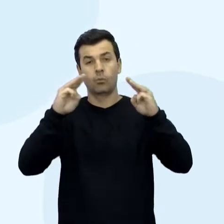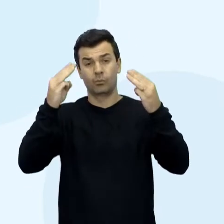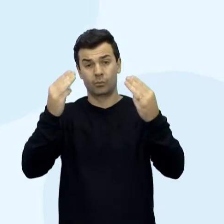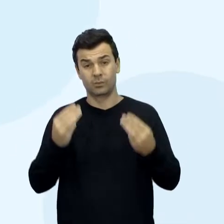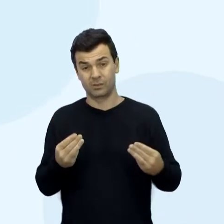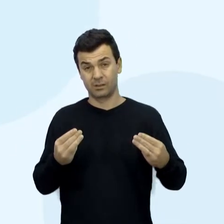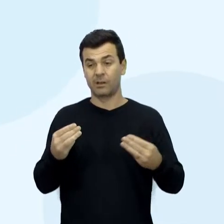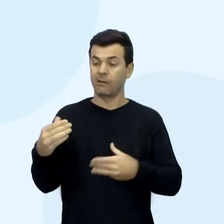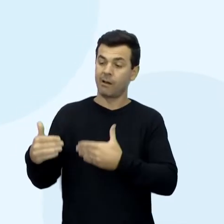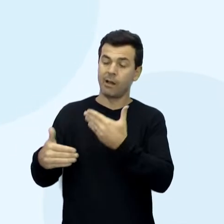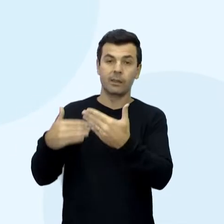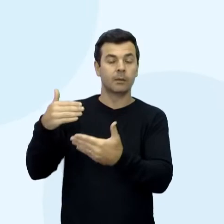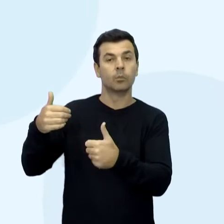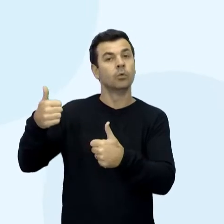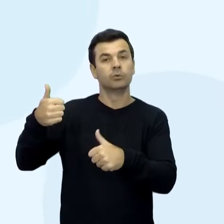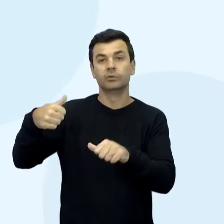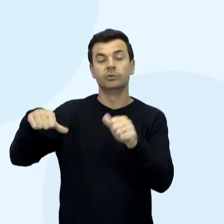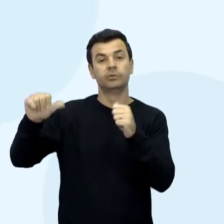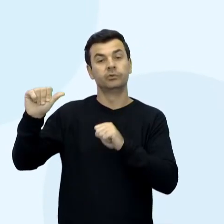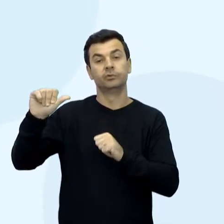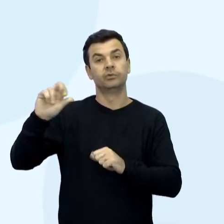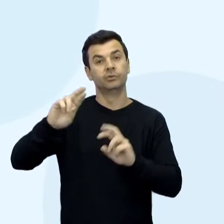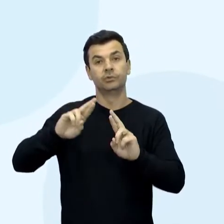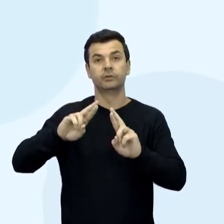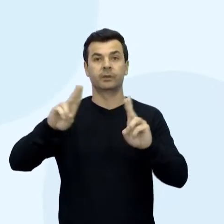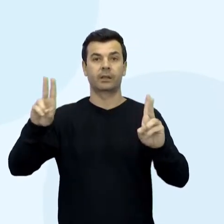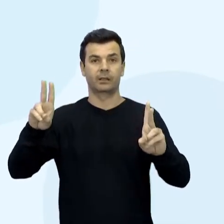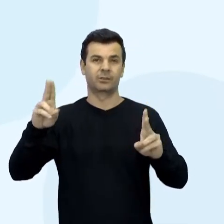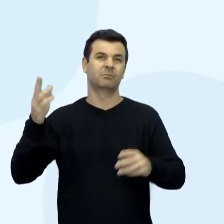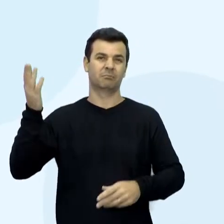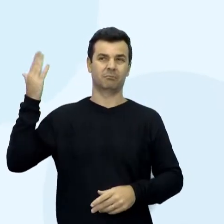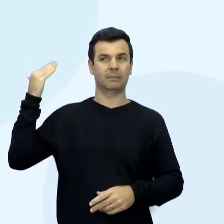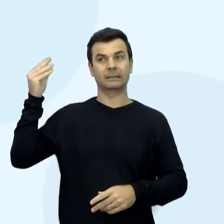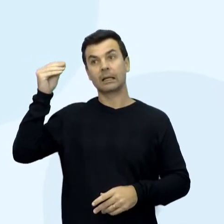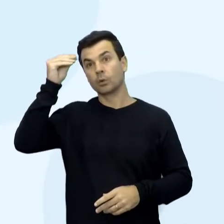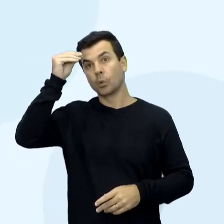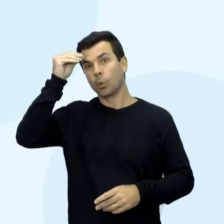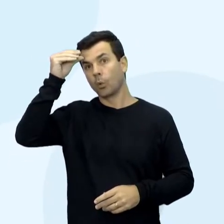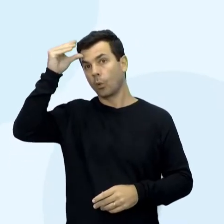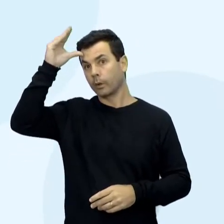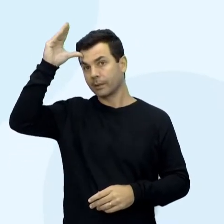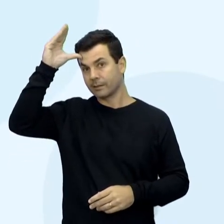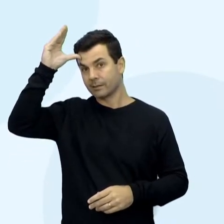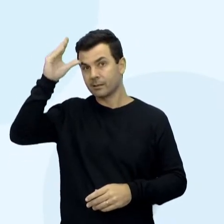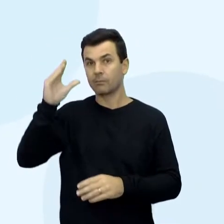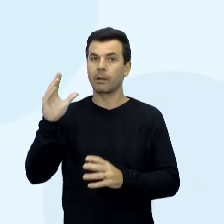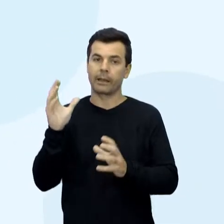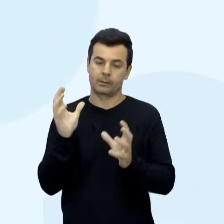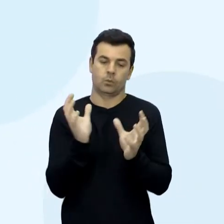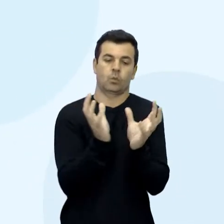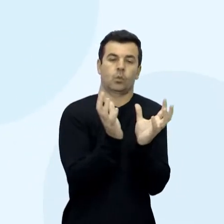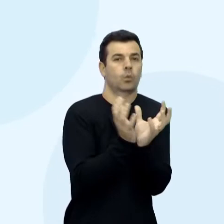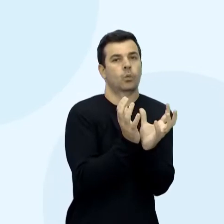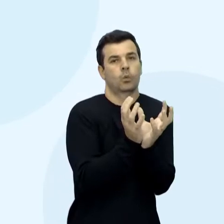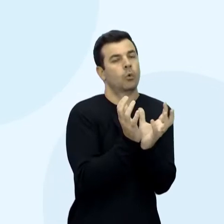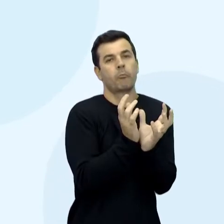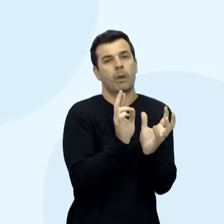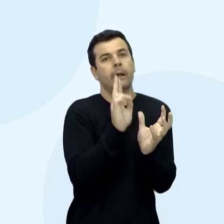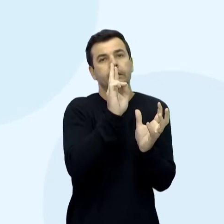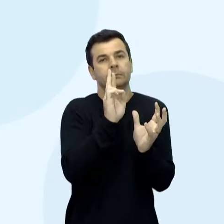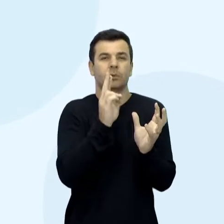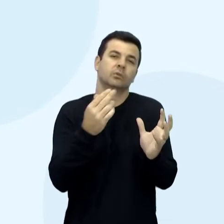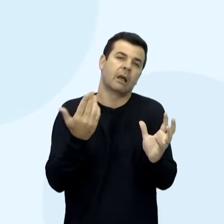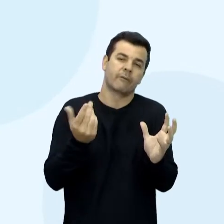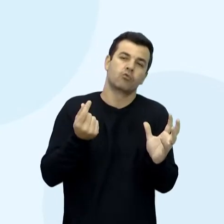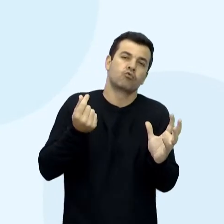estamos falando de um outro período onde o conhecimento ele ficava restrito apenas para o clero, né, e os nobres,